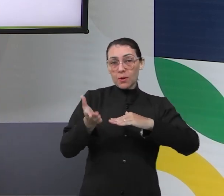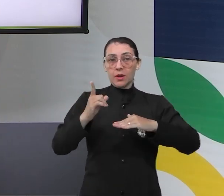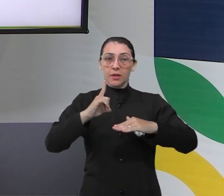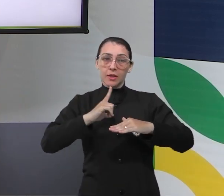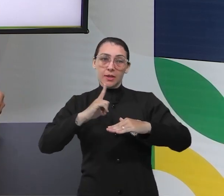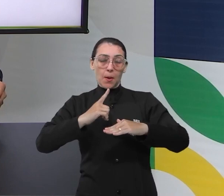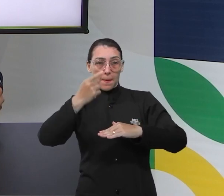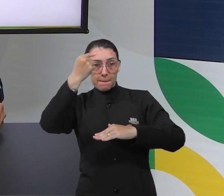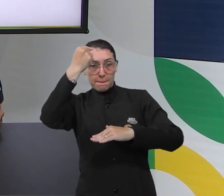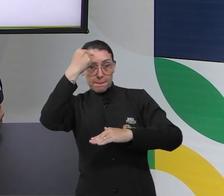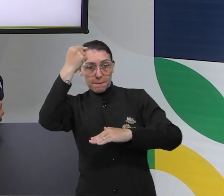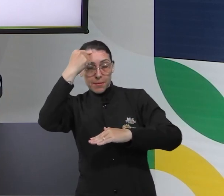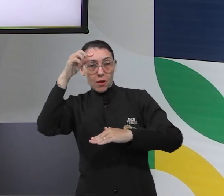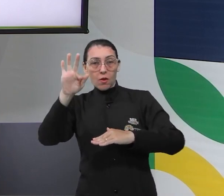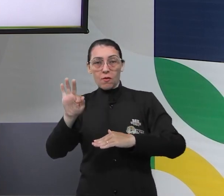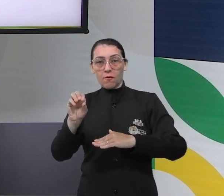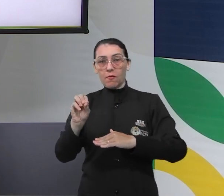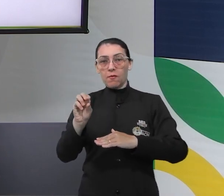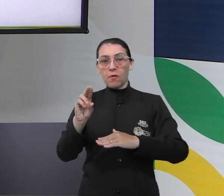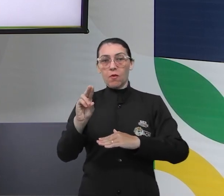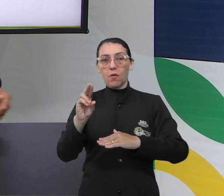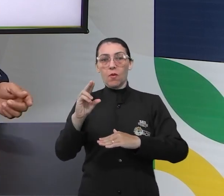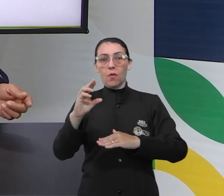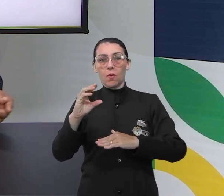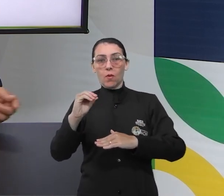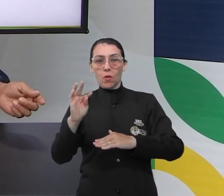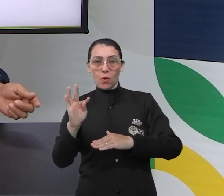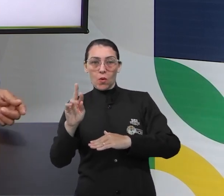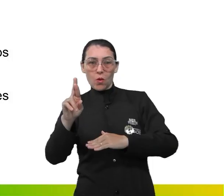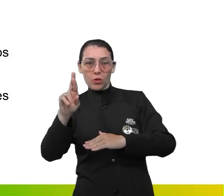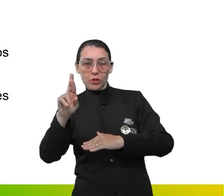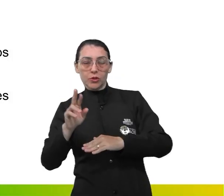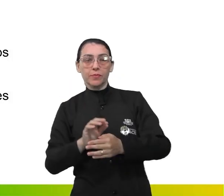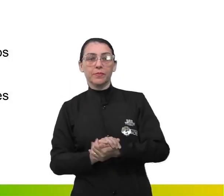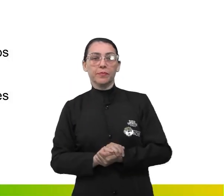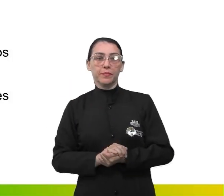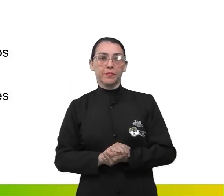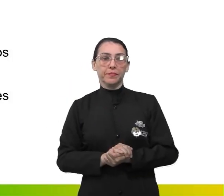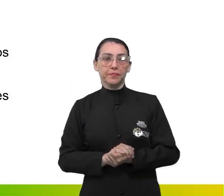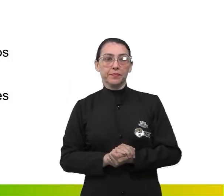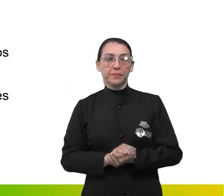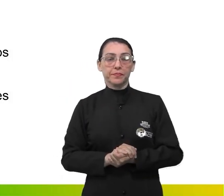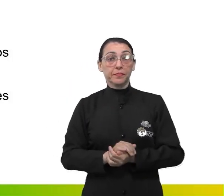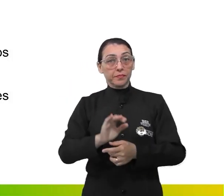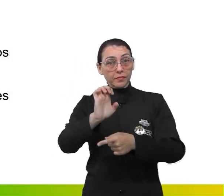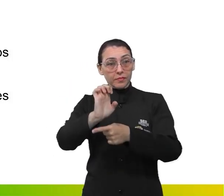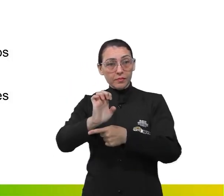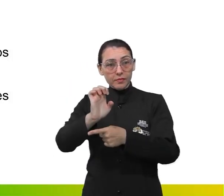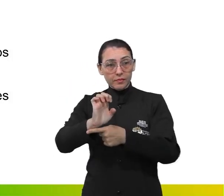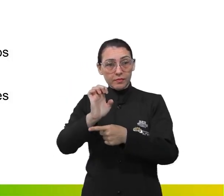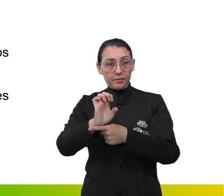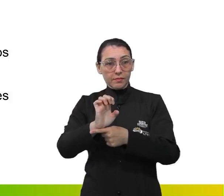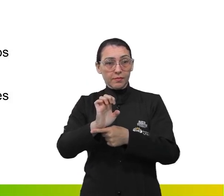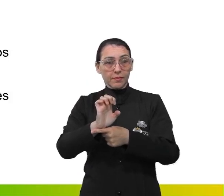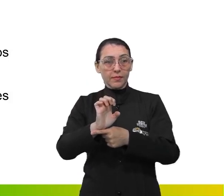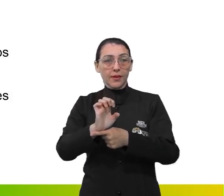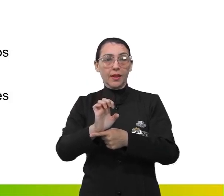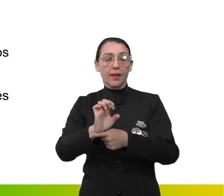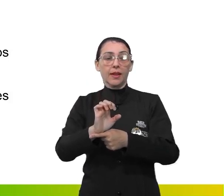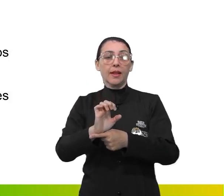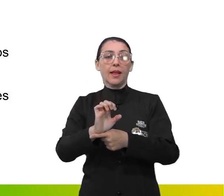aí o pensamento de Foucault e do Jorge Habermas. Então, letra E,